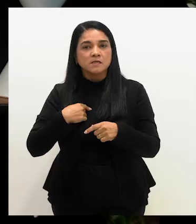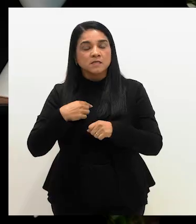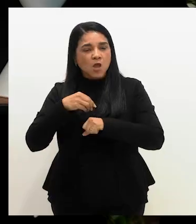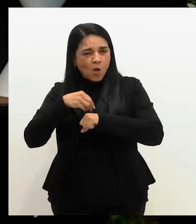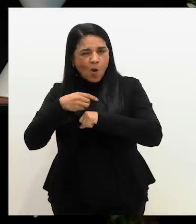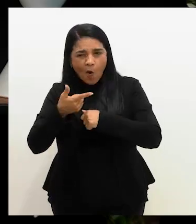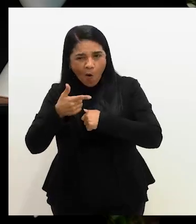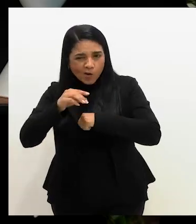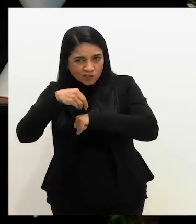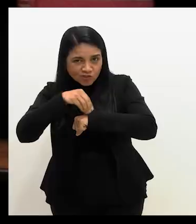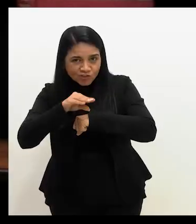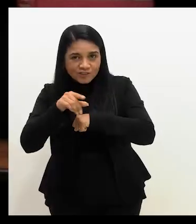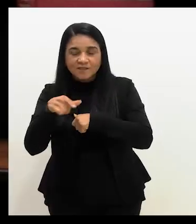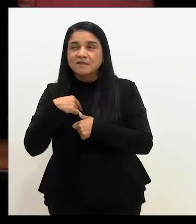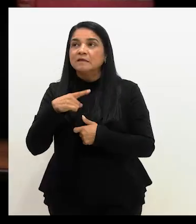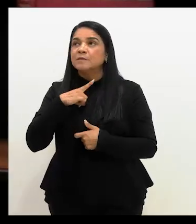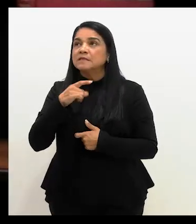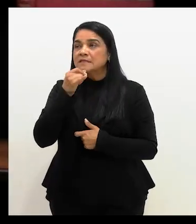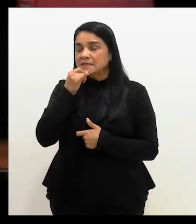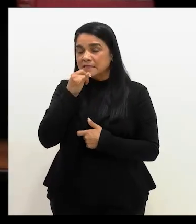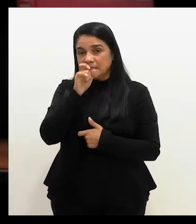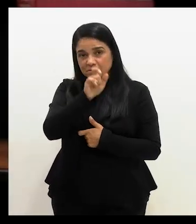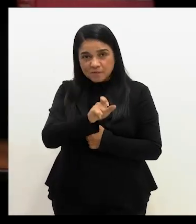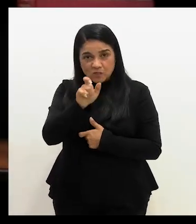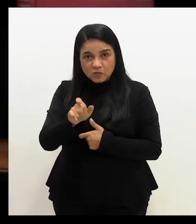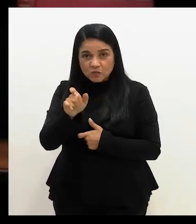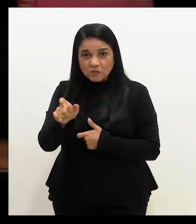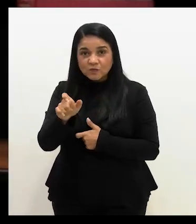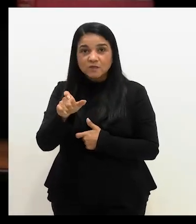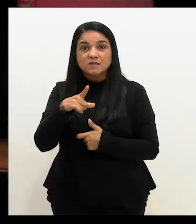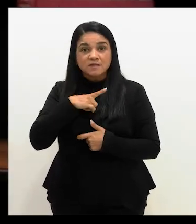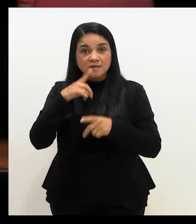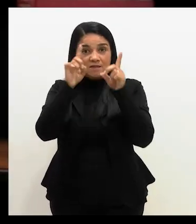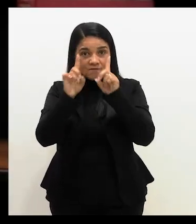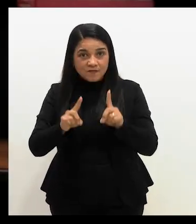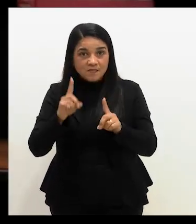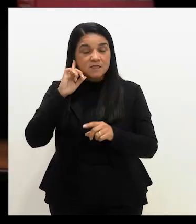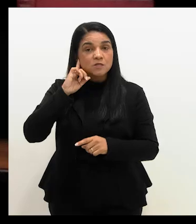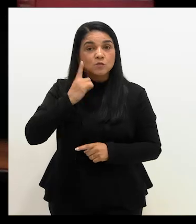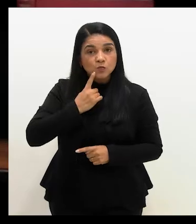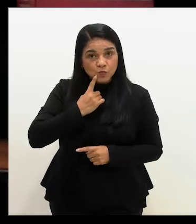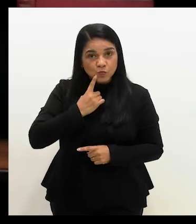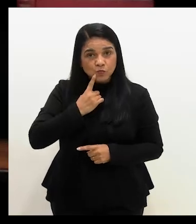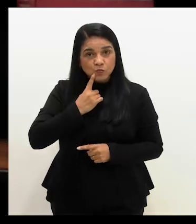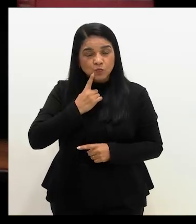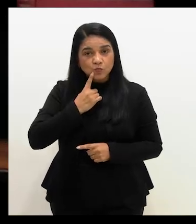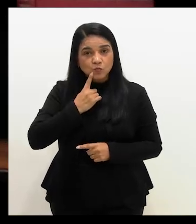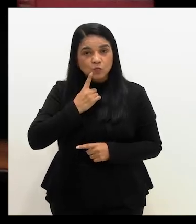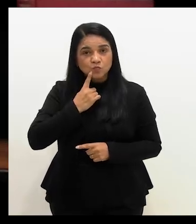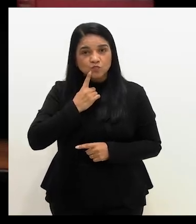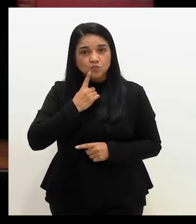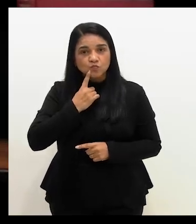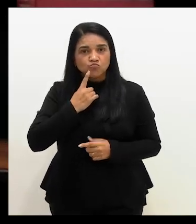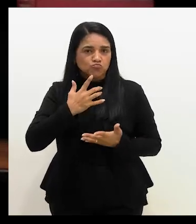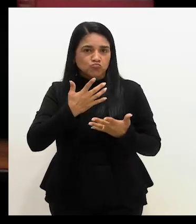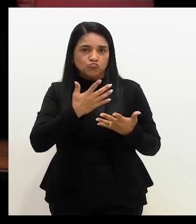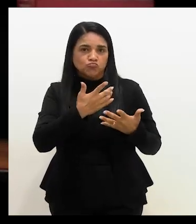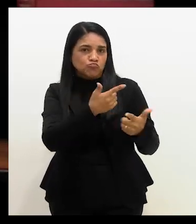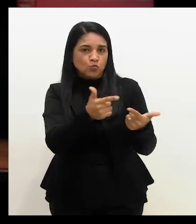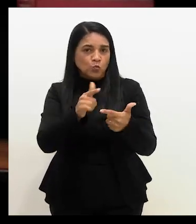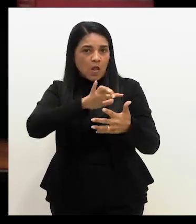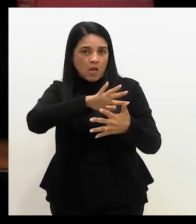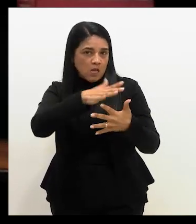alguma outra coisa que você possa... Há pacientes que, por exemplo, têm deficiência auditiva, não